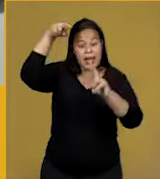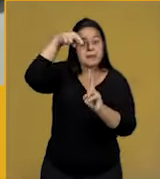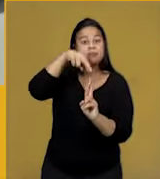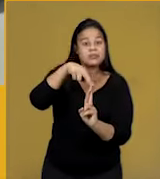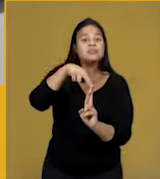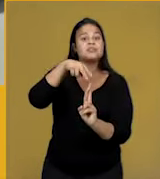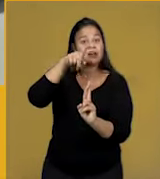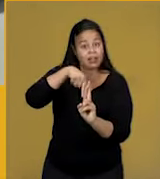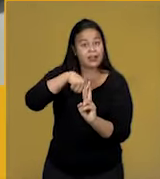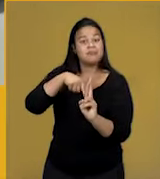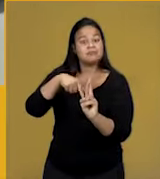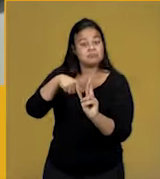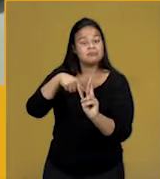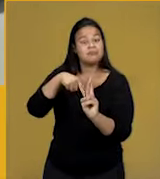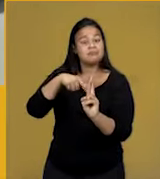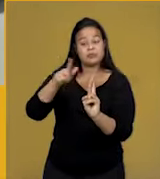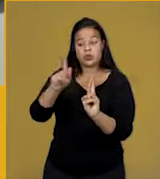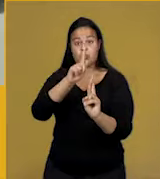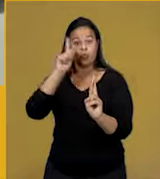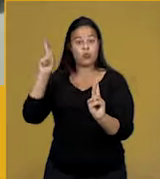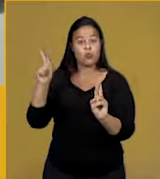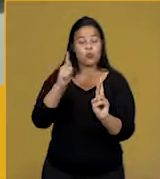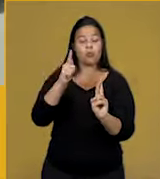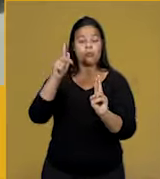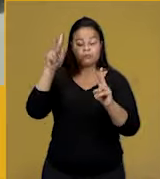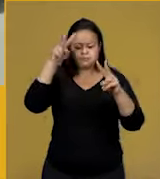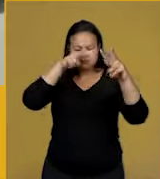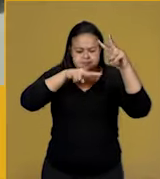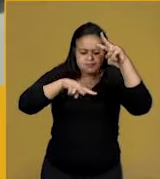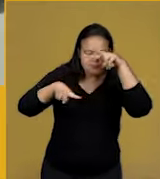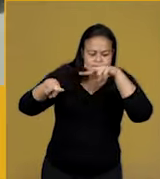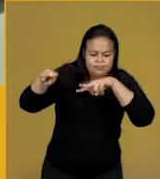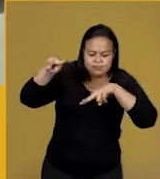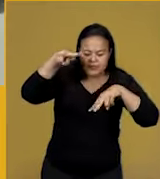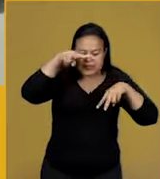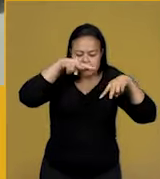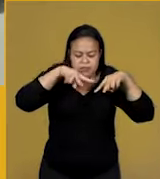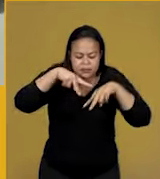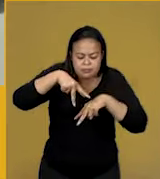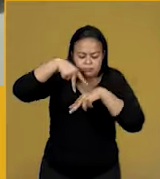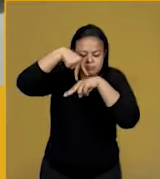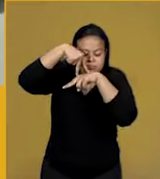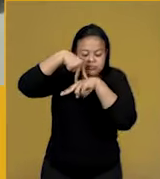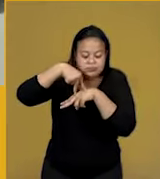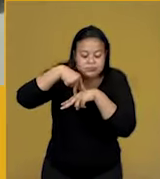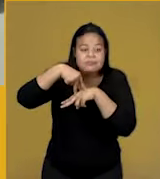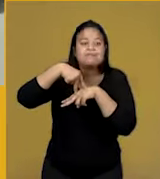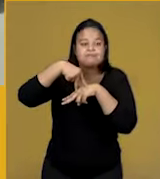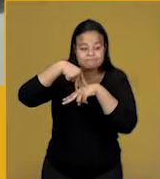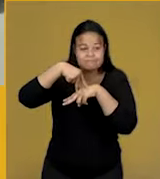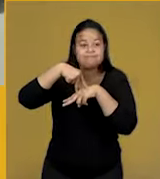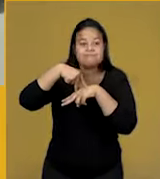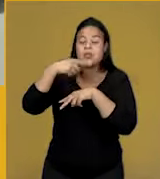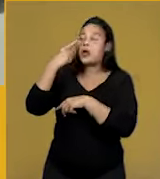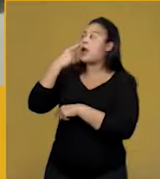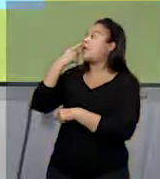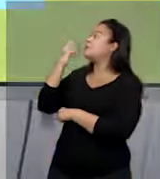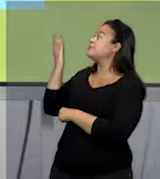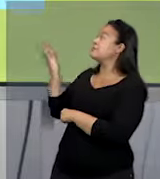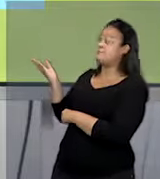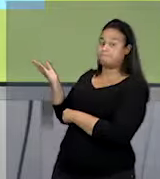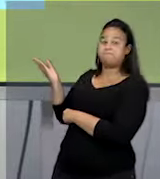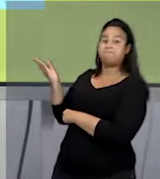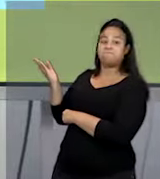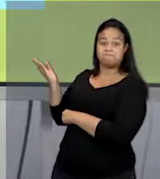representações cartográficas, como se a gente visse de cima. Então, aqui eu estou sendo vista de cima.